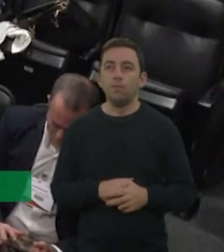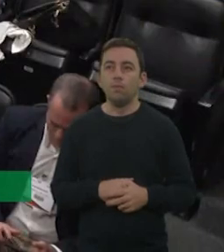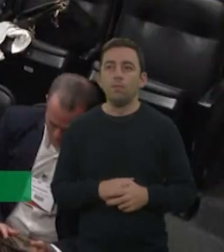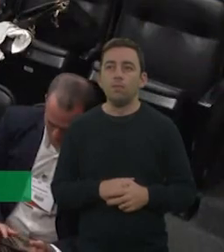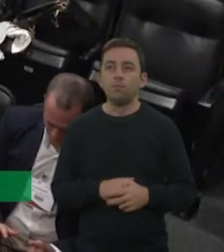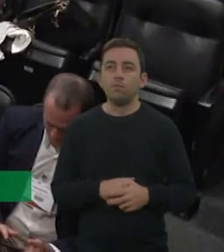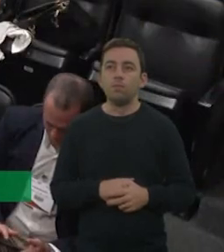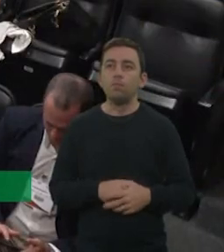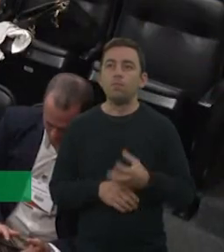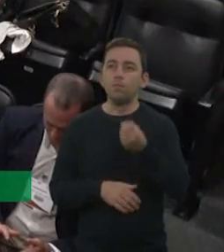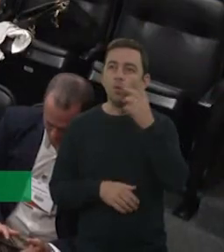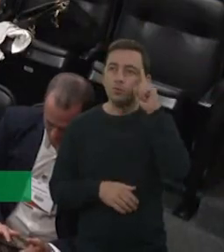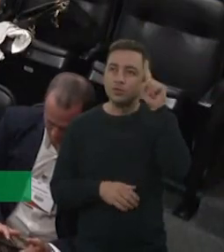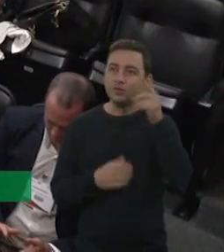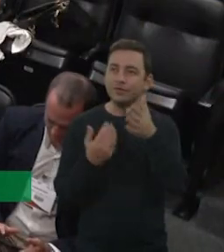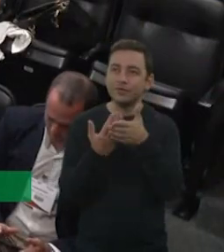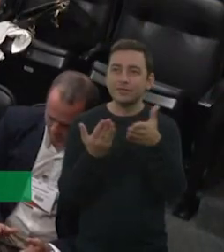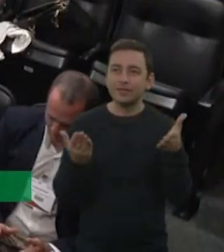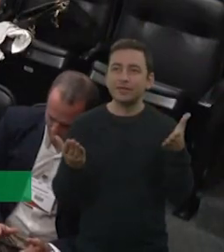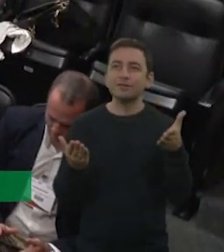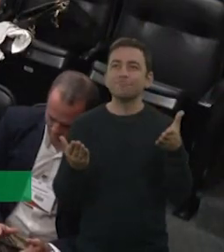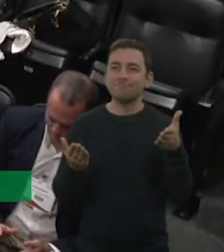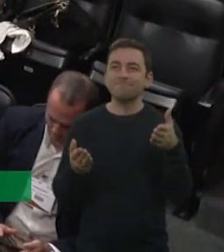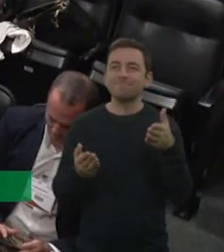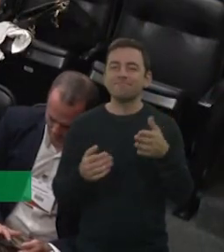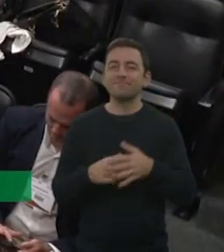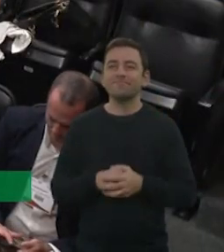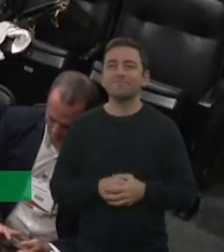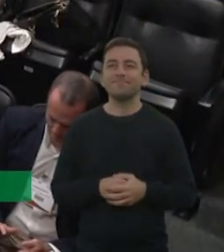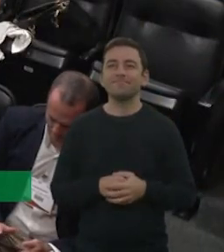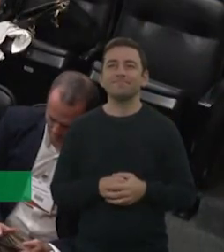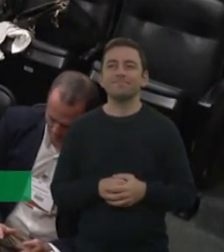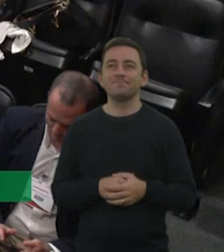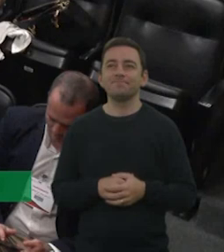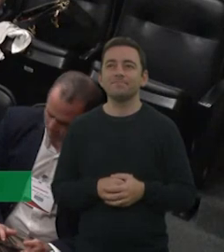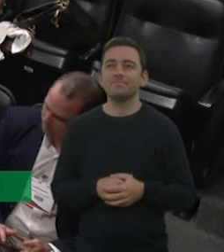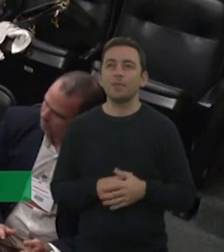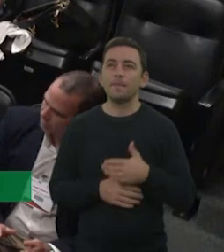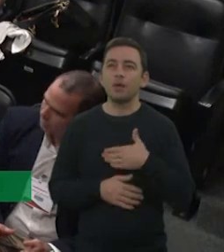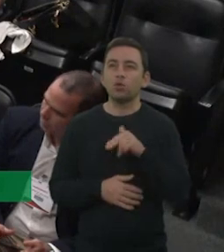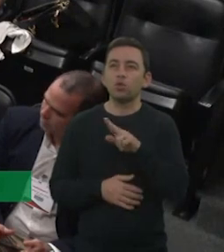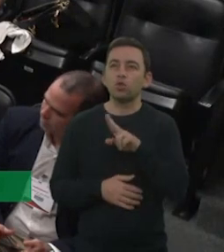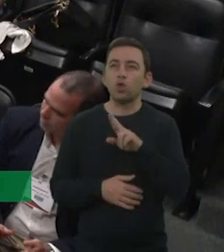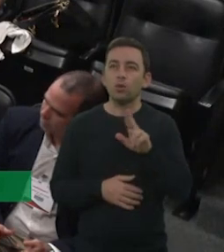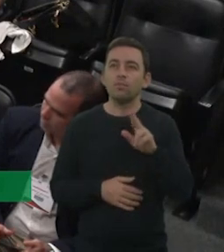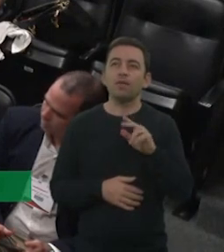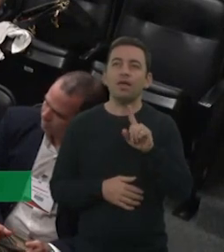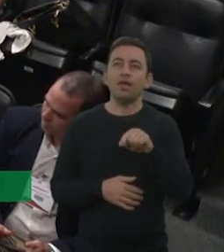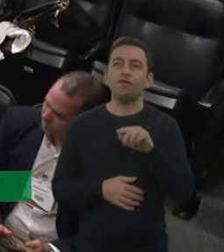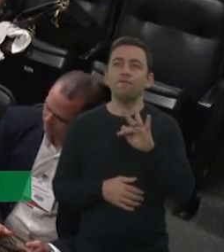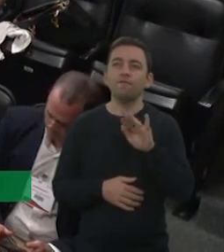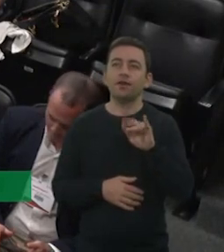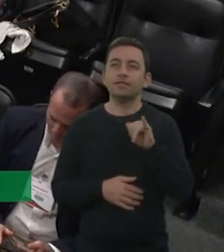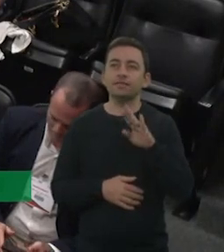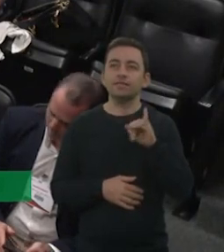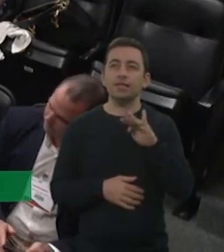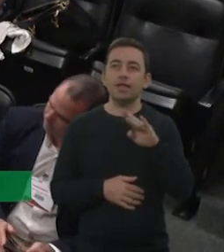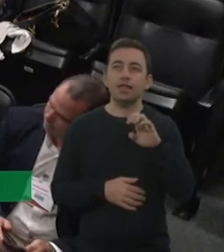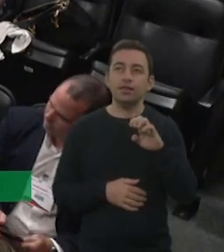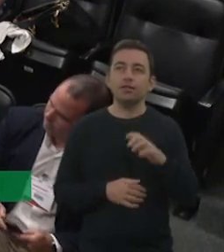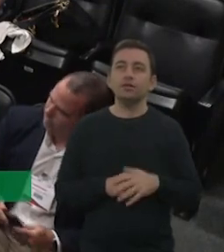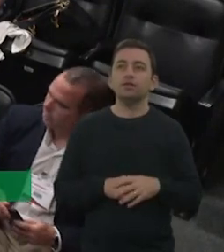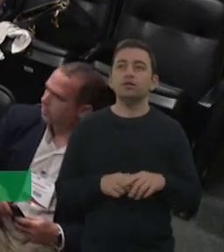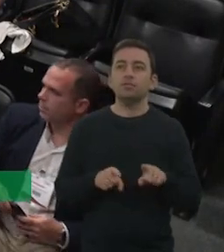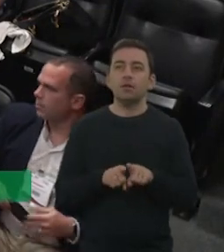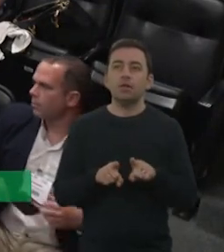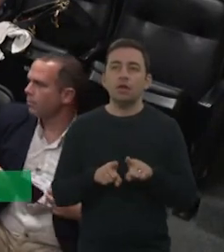Bom dia, plateia, bom dia, pessoal. Meu nome é Franciele, sou enfermeira, trabalho na Coordenação Estadual da Triagem